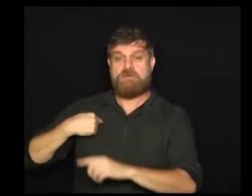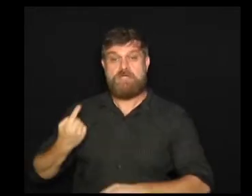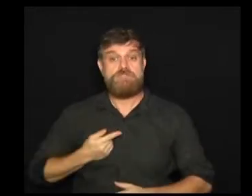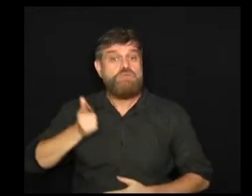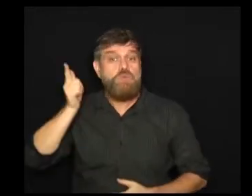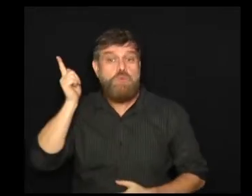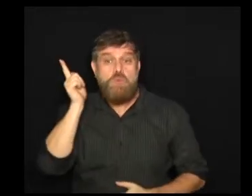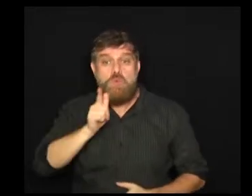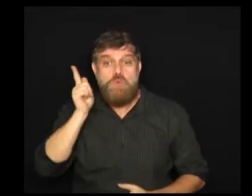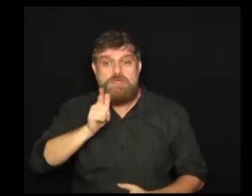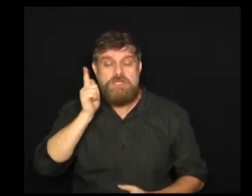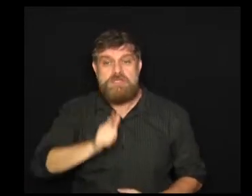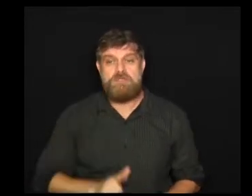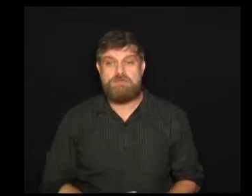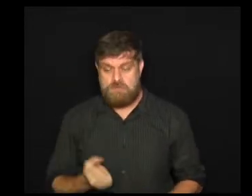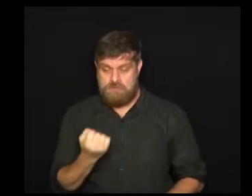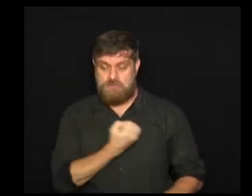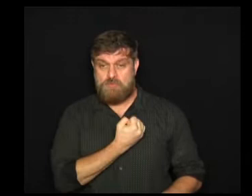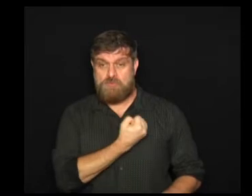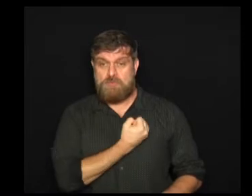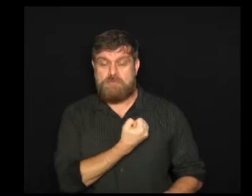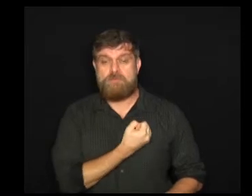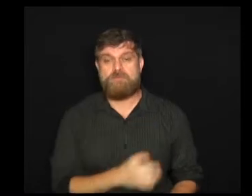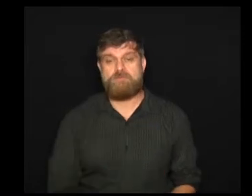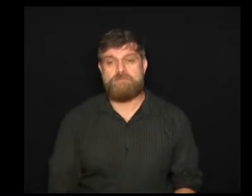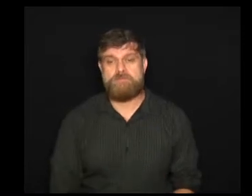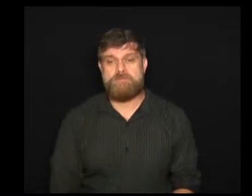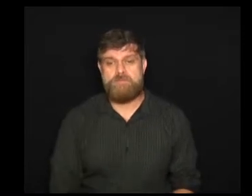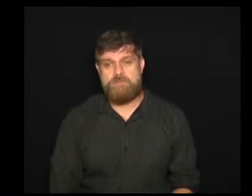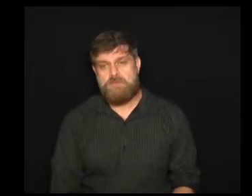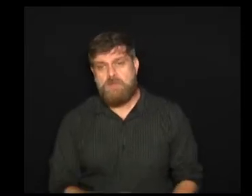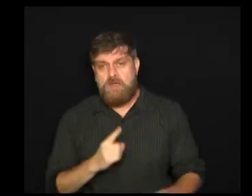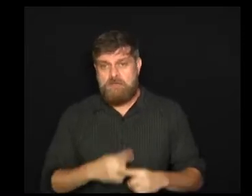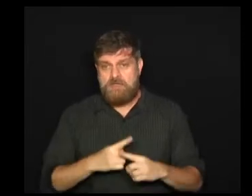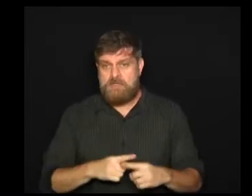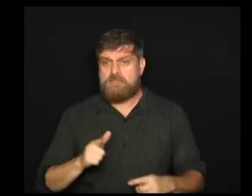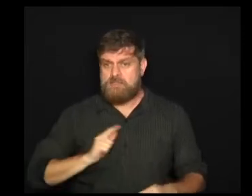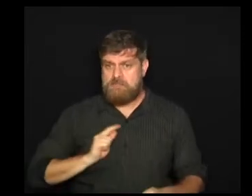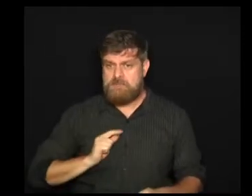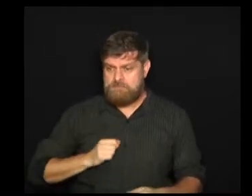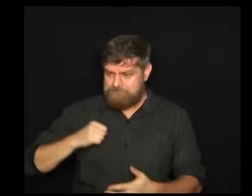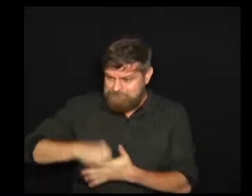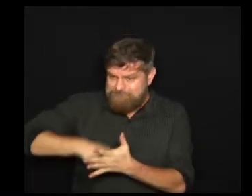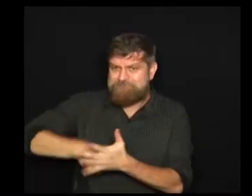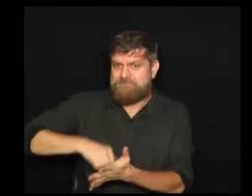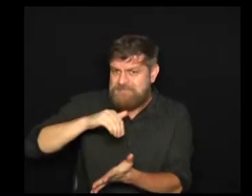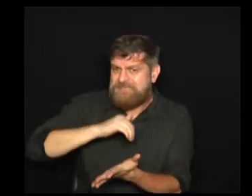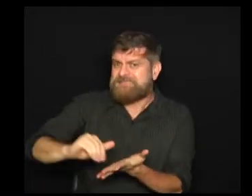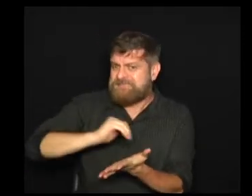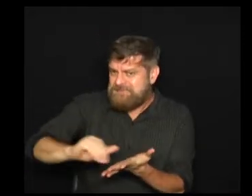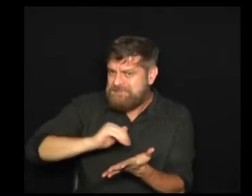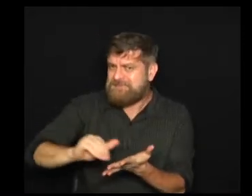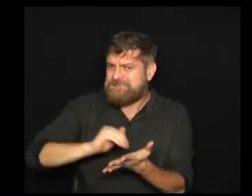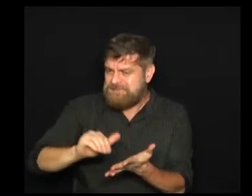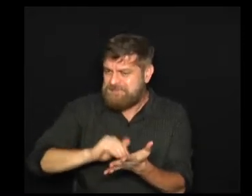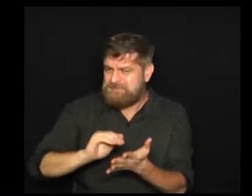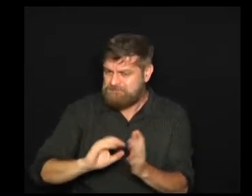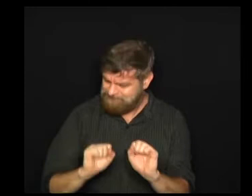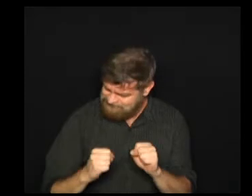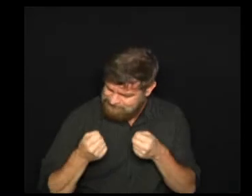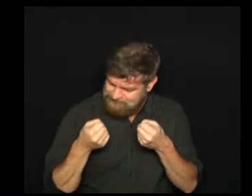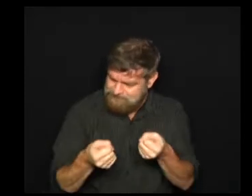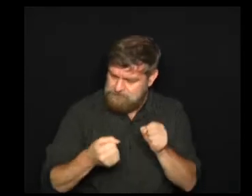conseguiu esse número também pelo empenho das secretarias envolvidas. Então, todas